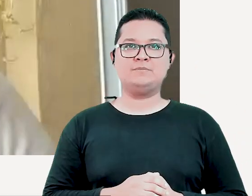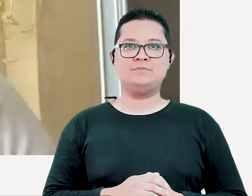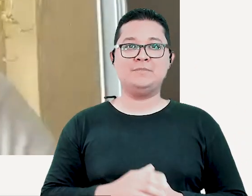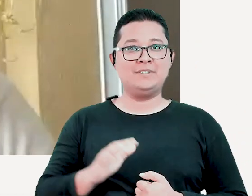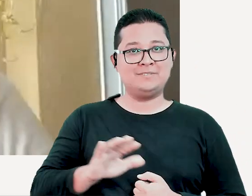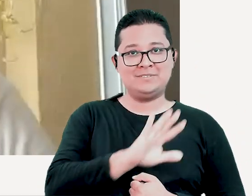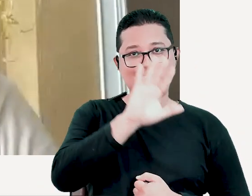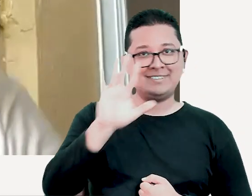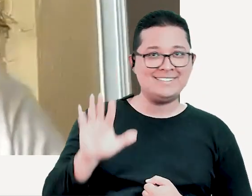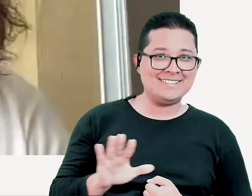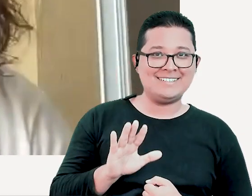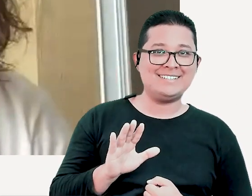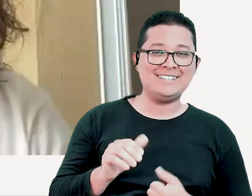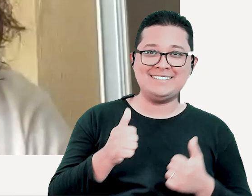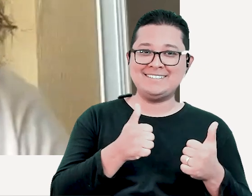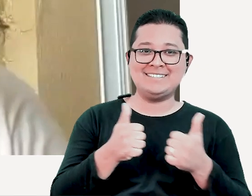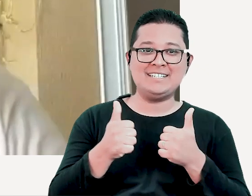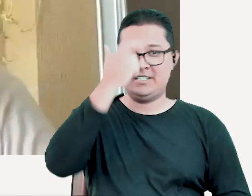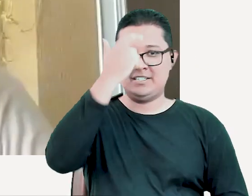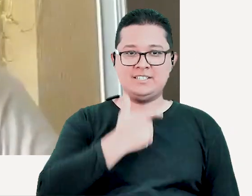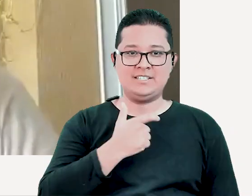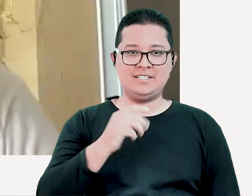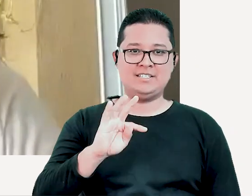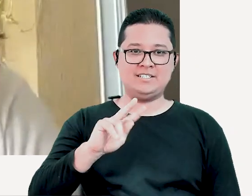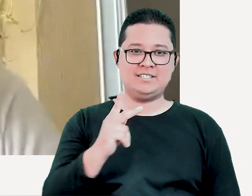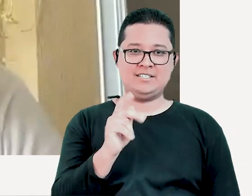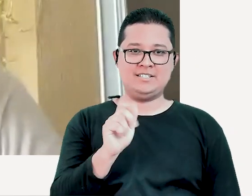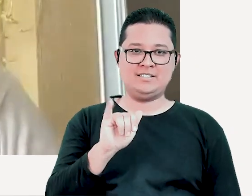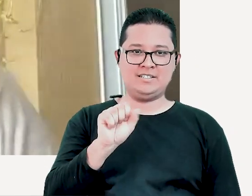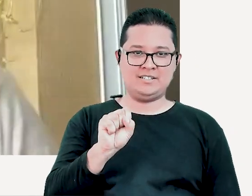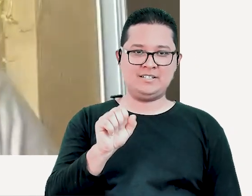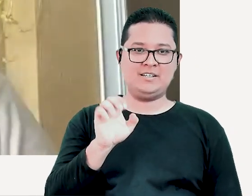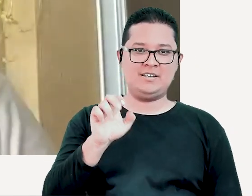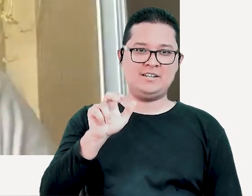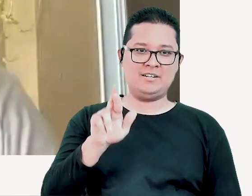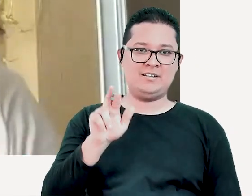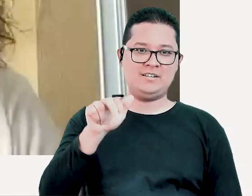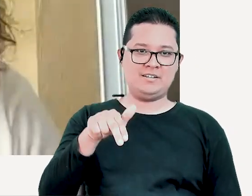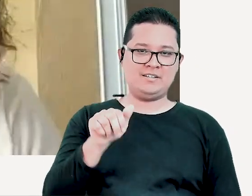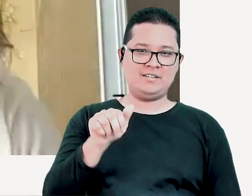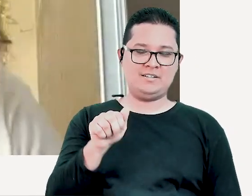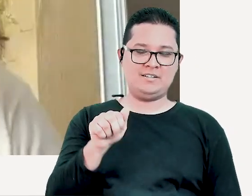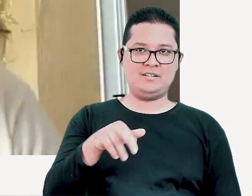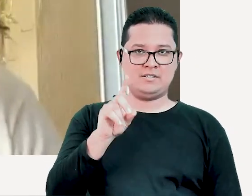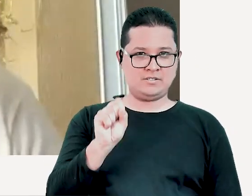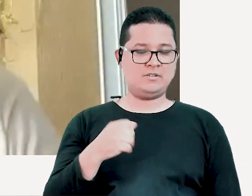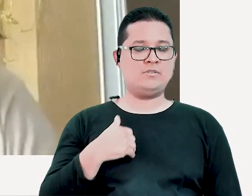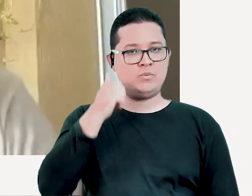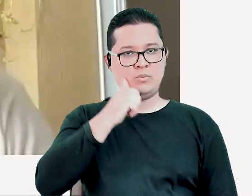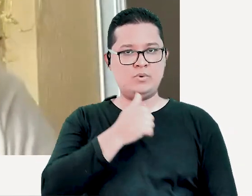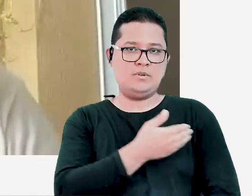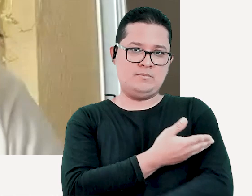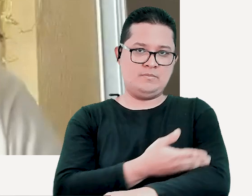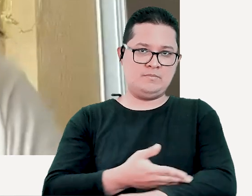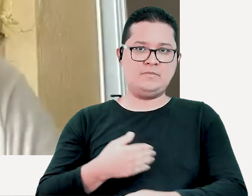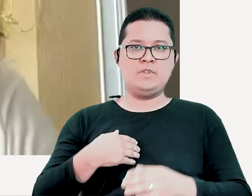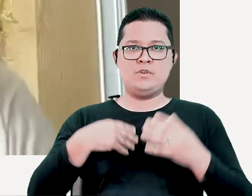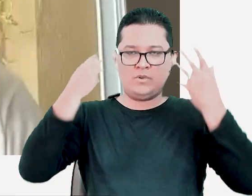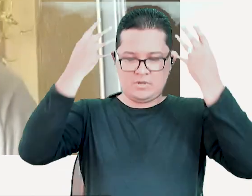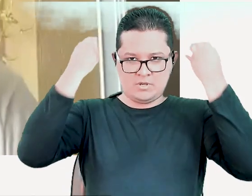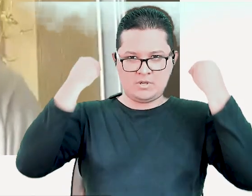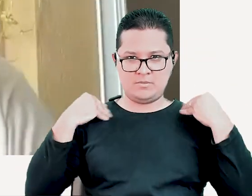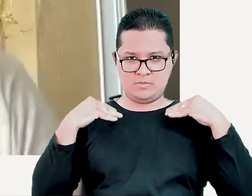Olá, gente. Eu sou a Thaís Hernandes, eu sou uma mulher branca, tenho cabelo médio com uma franja,